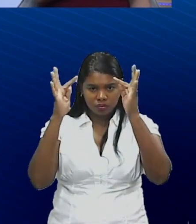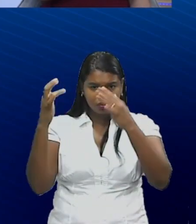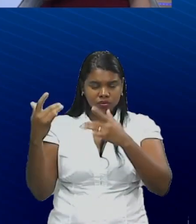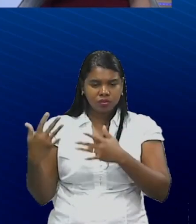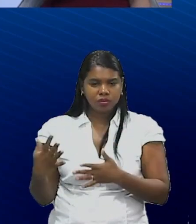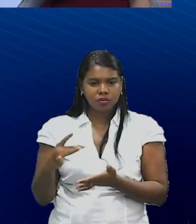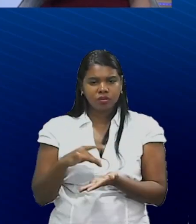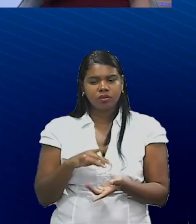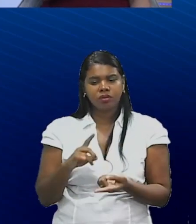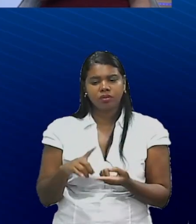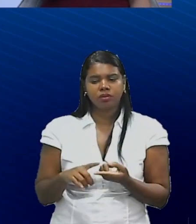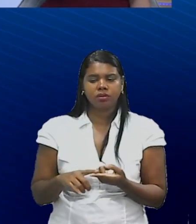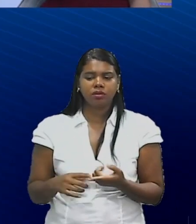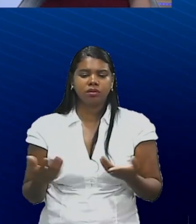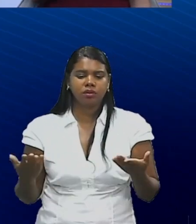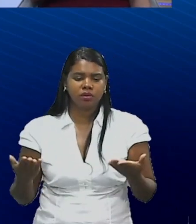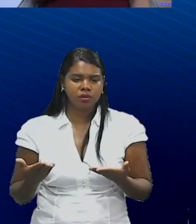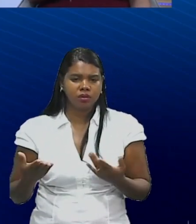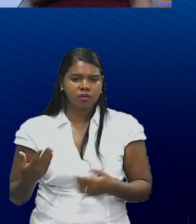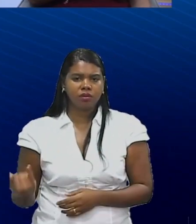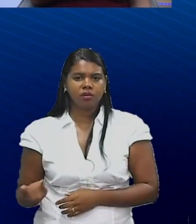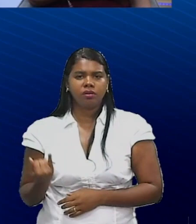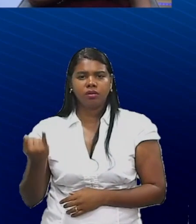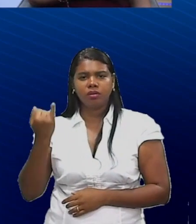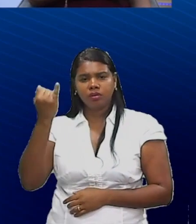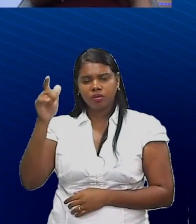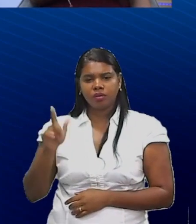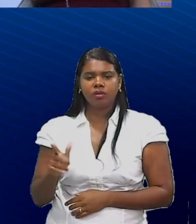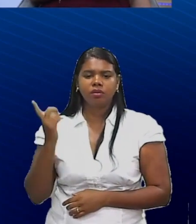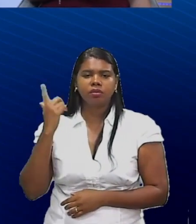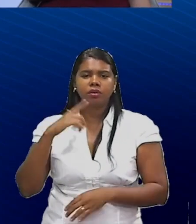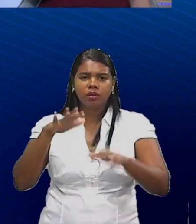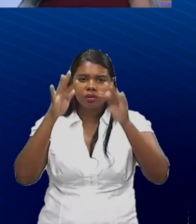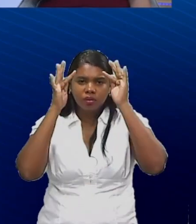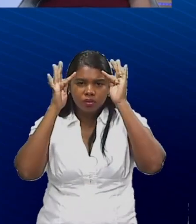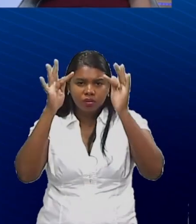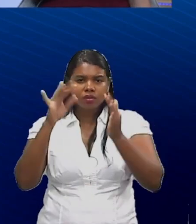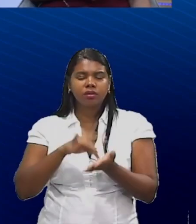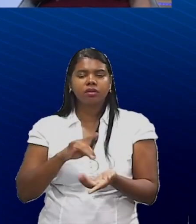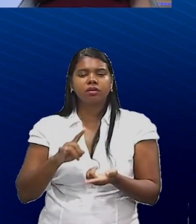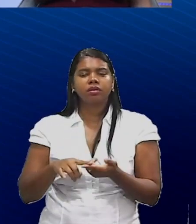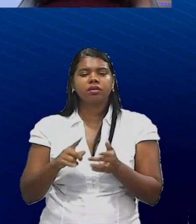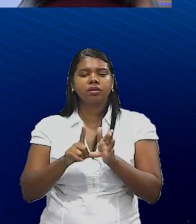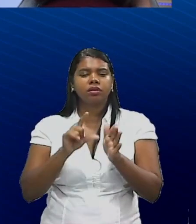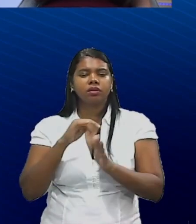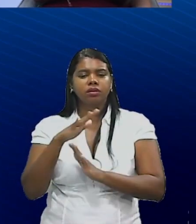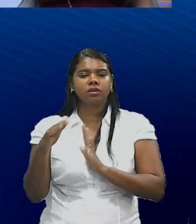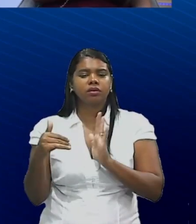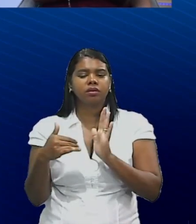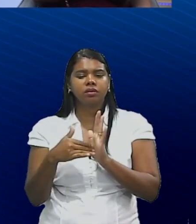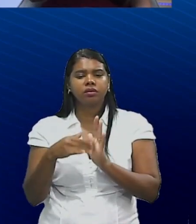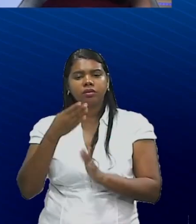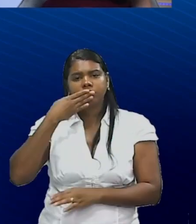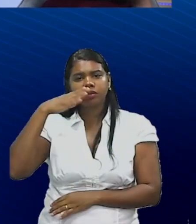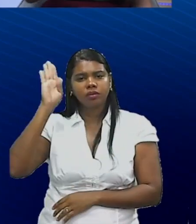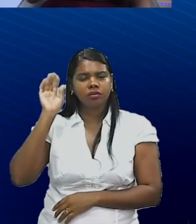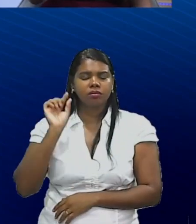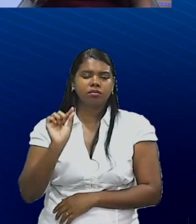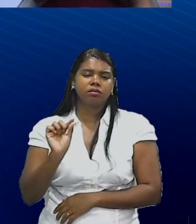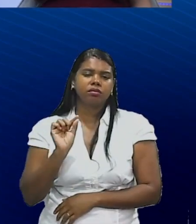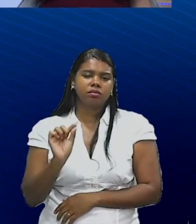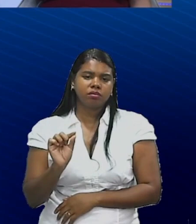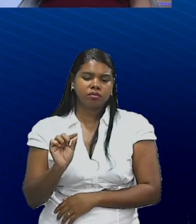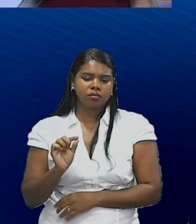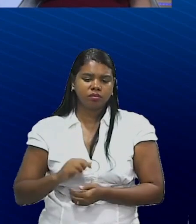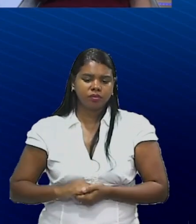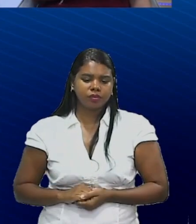tão agora anteriormente, né? A importância do cliente conquistado e fiel, antes de tudo é a conquista e o comprometimento de quê? Do cliente